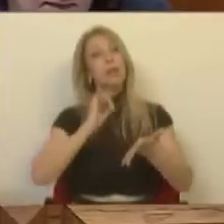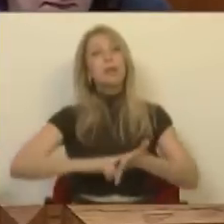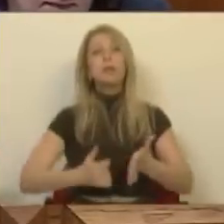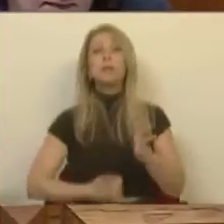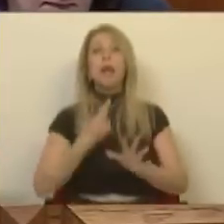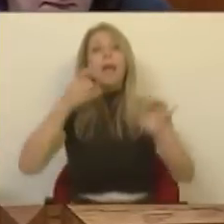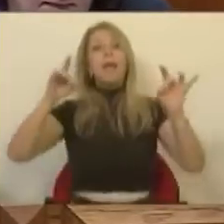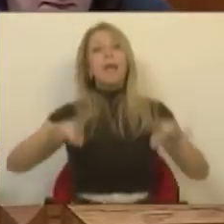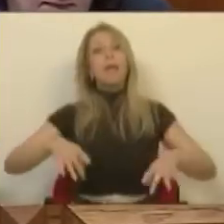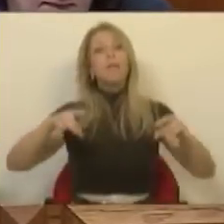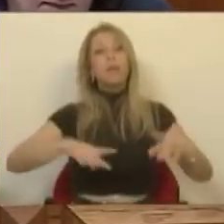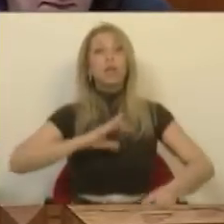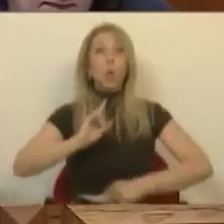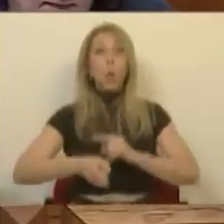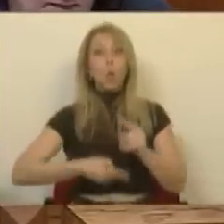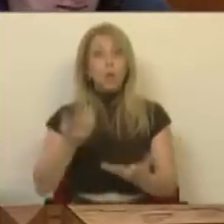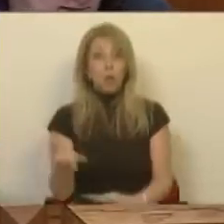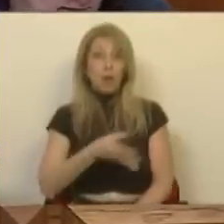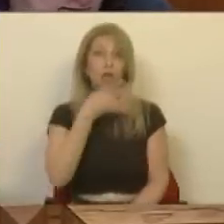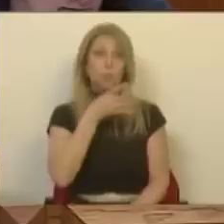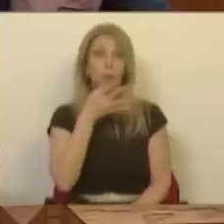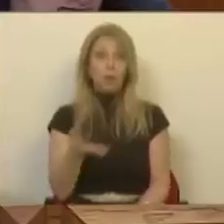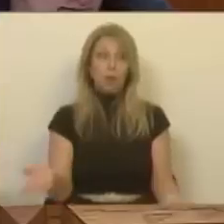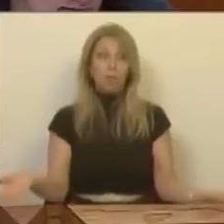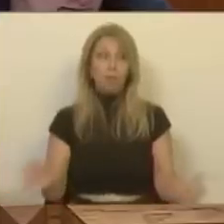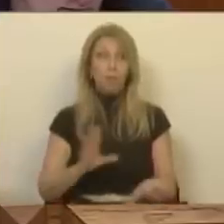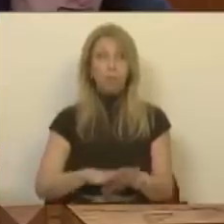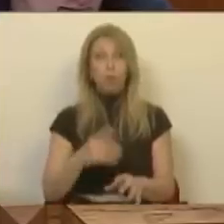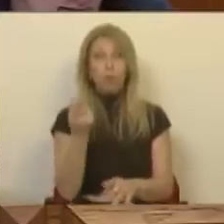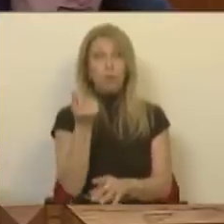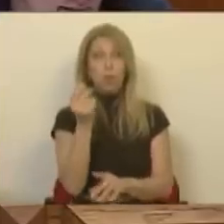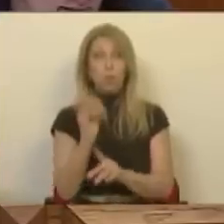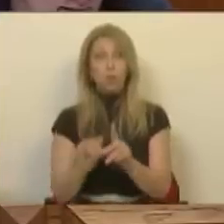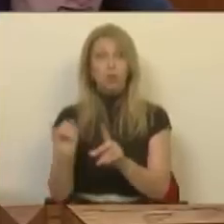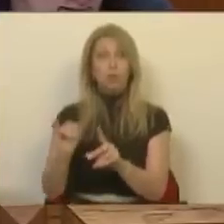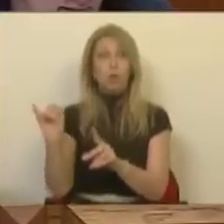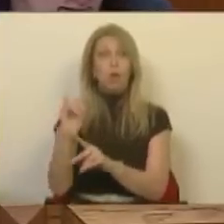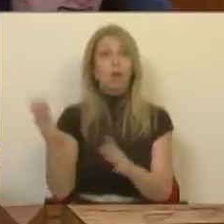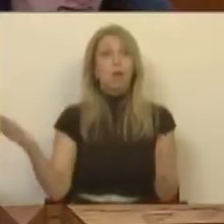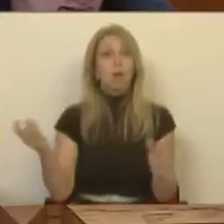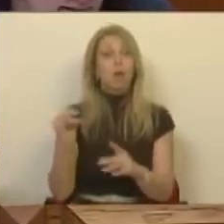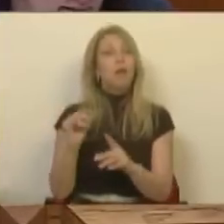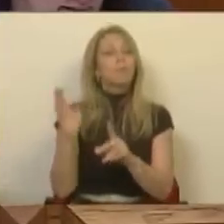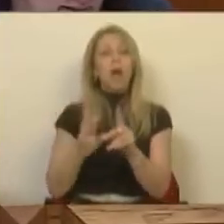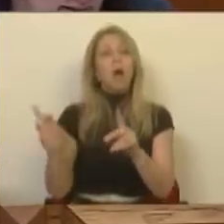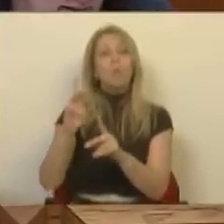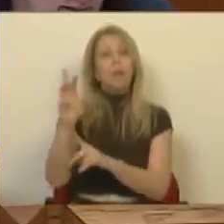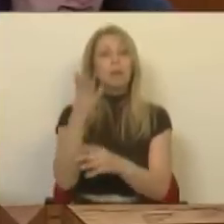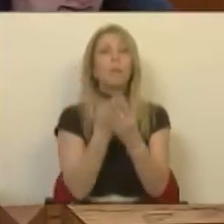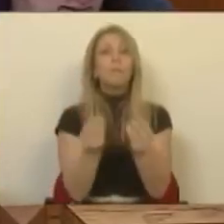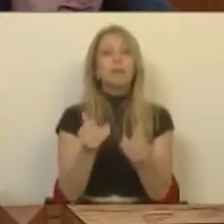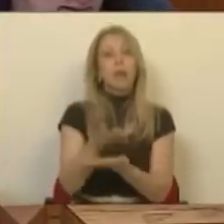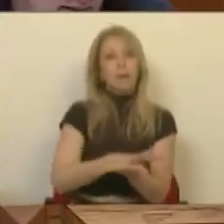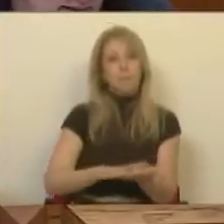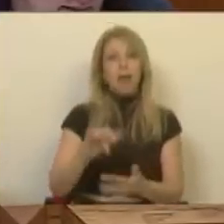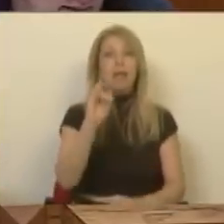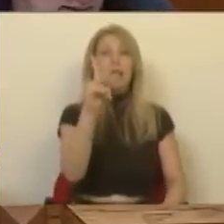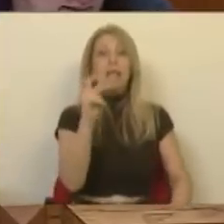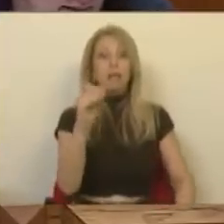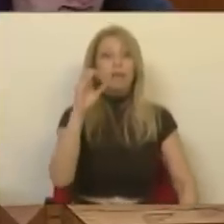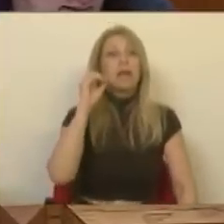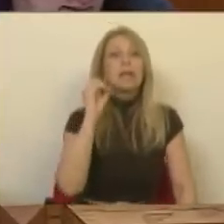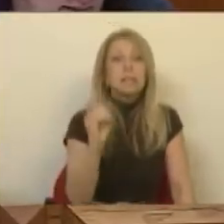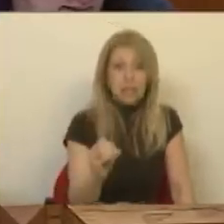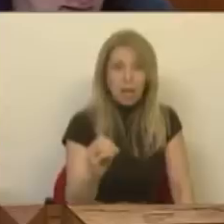evitar aquilo que era explicável de aumento dos custos nas matérias-primas o Ivan zero para